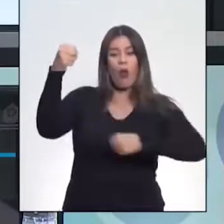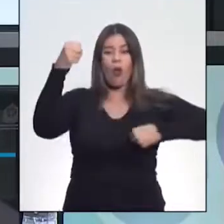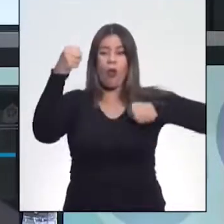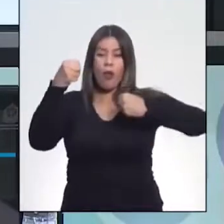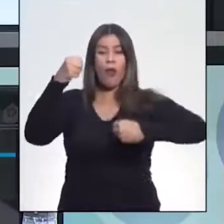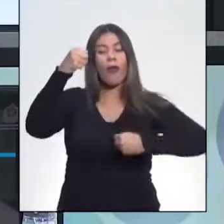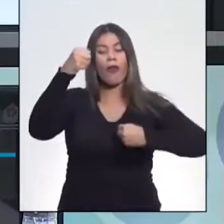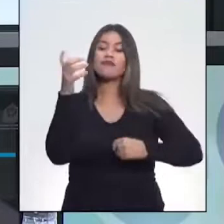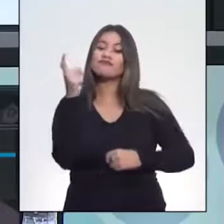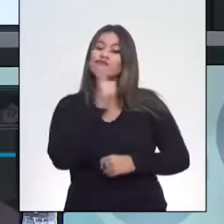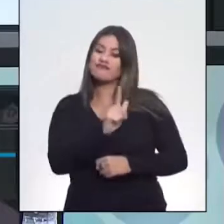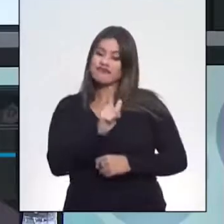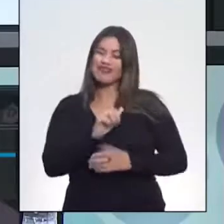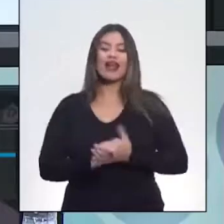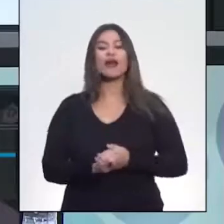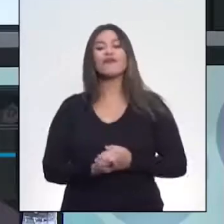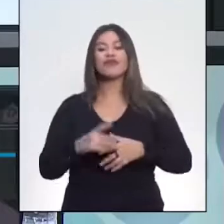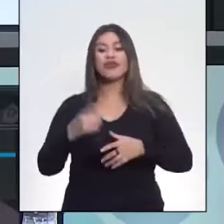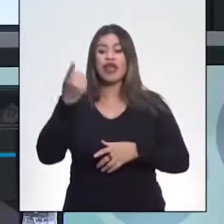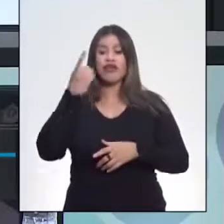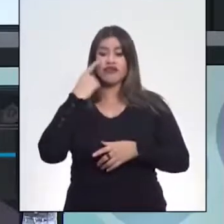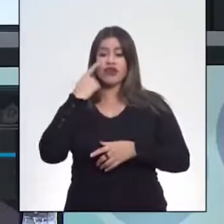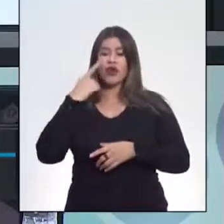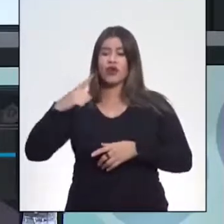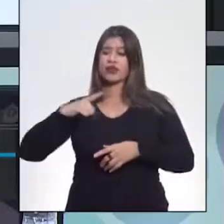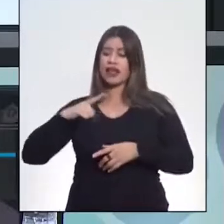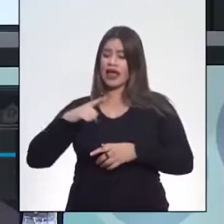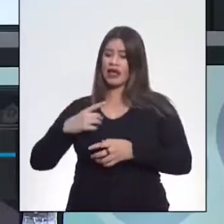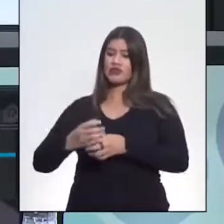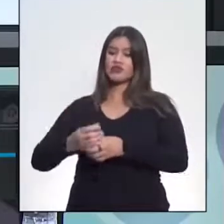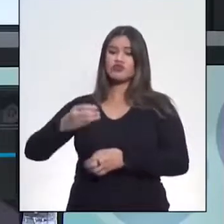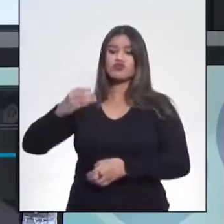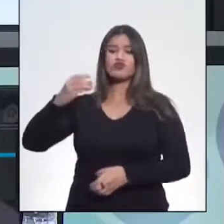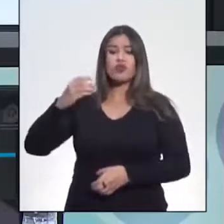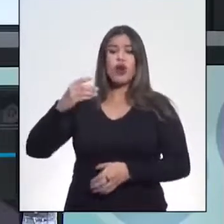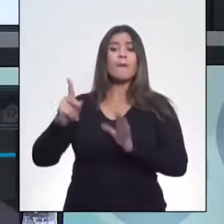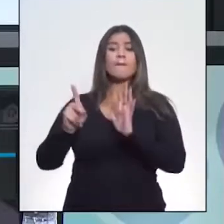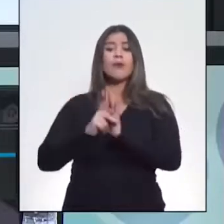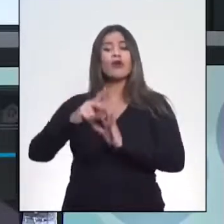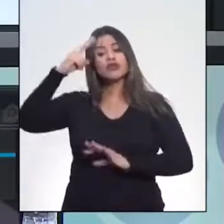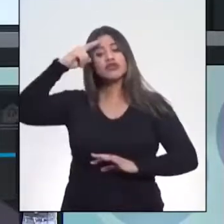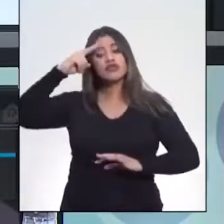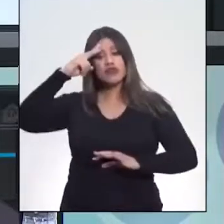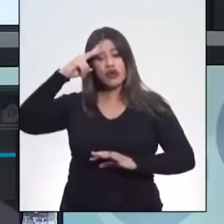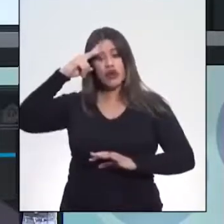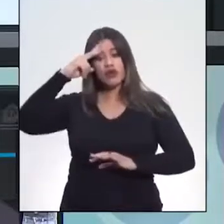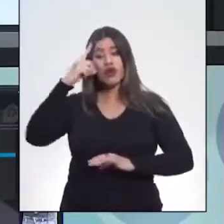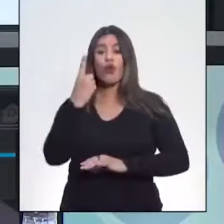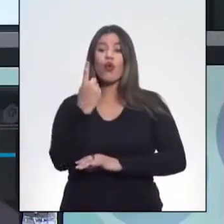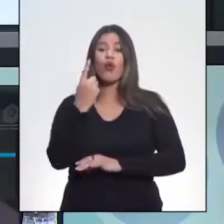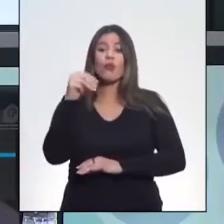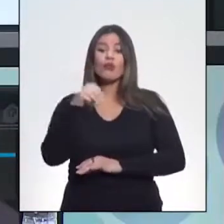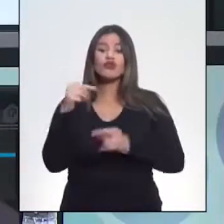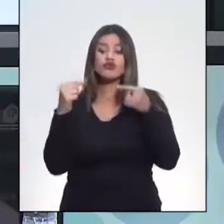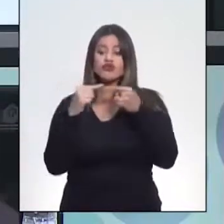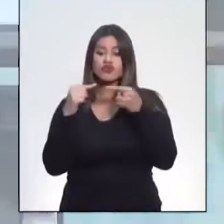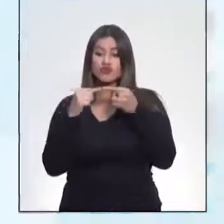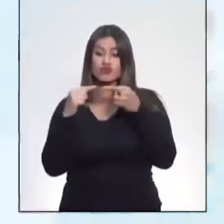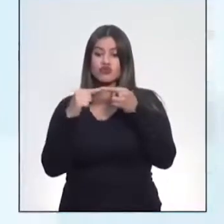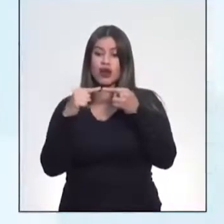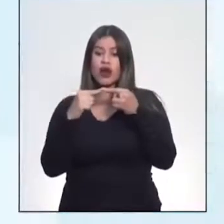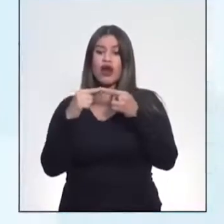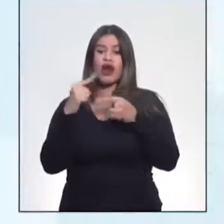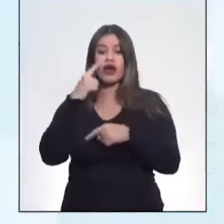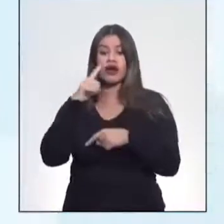Cláudia Ela mostrou uma fonte histórica nesse vídeo e eu vou deixar vocês um minuto com a pergunta na